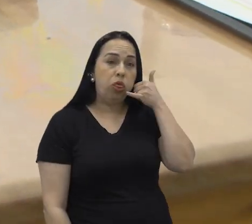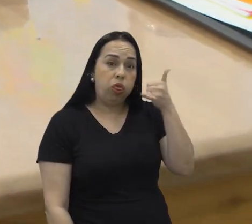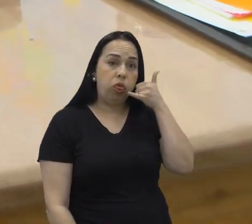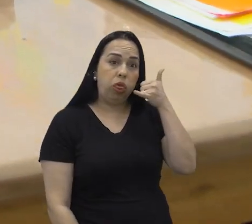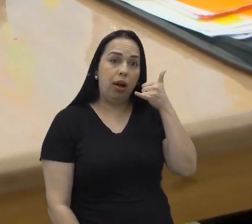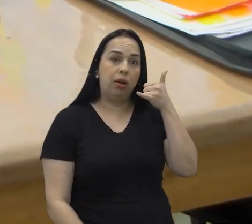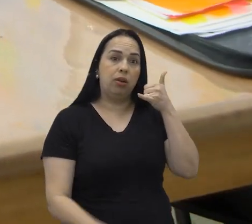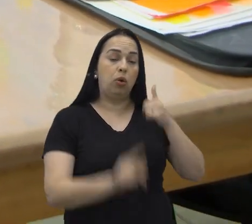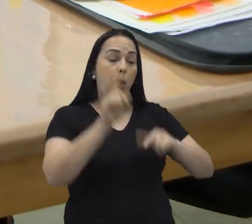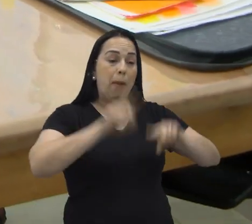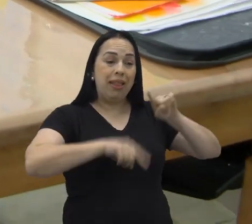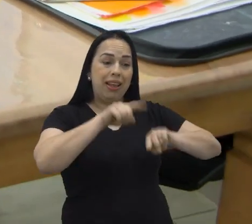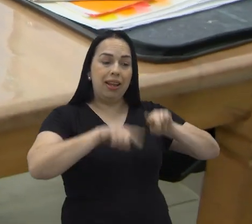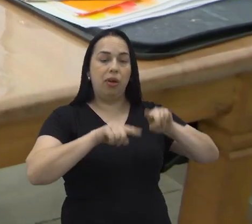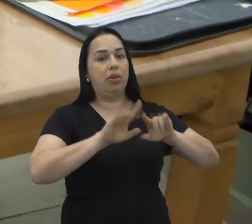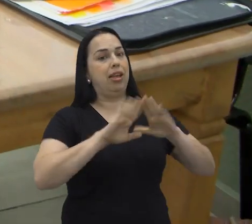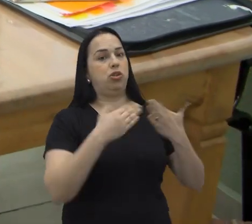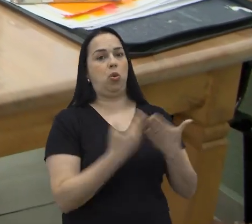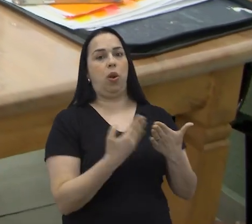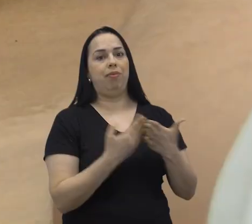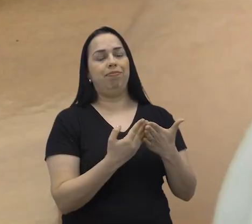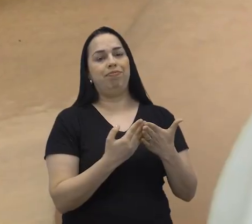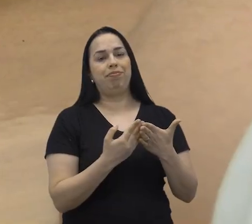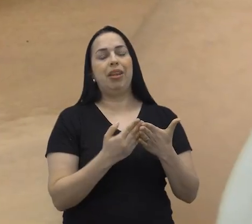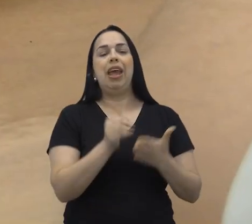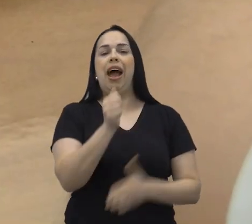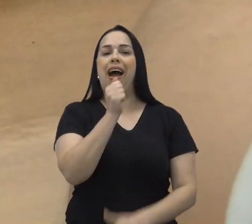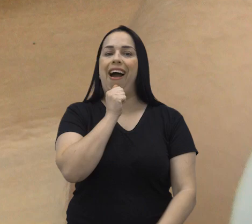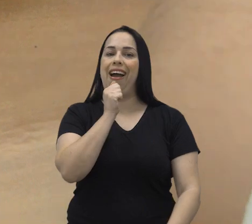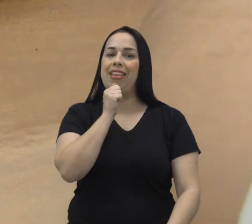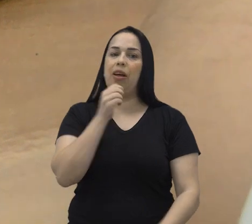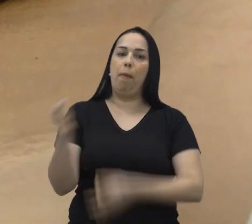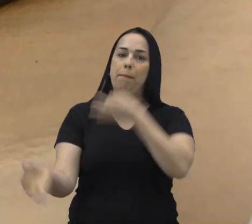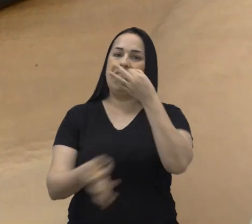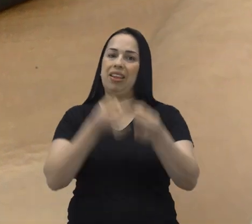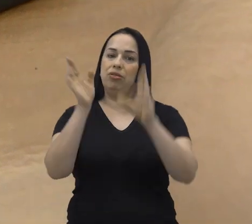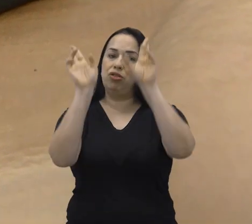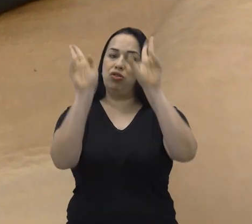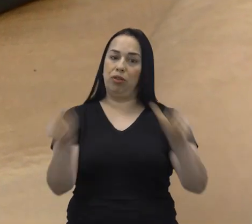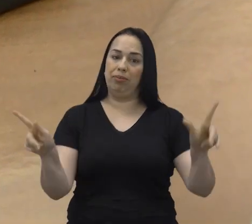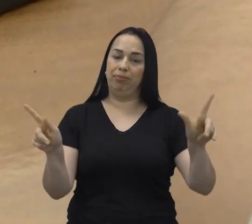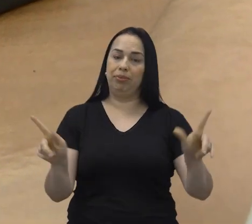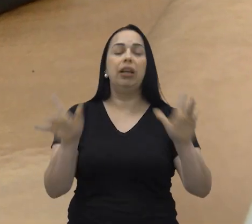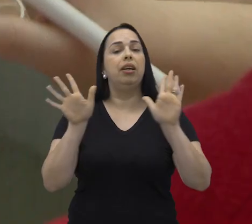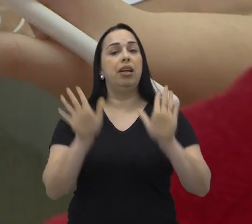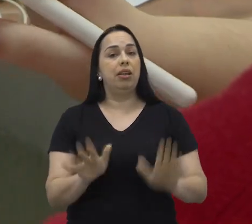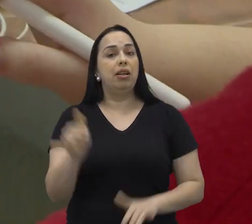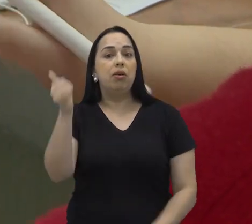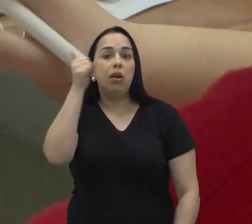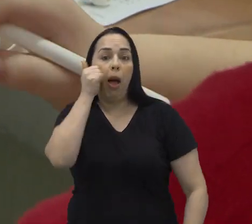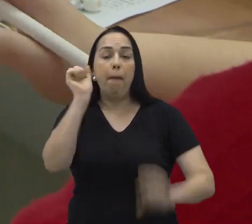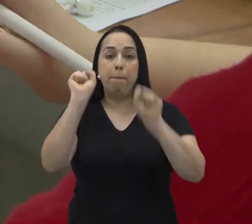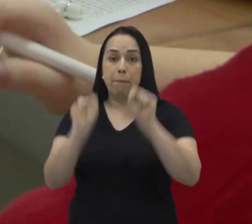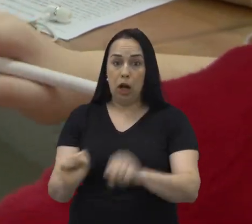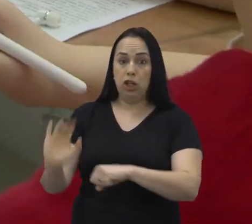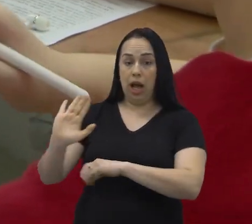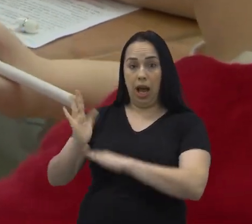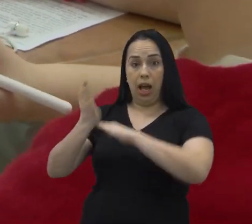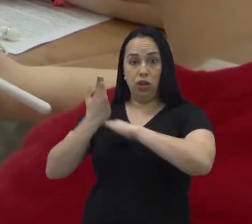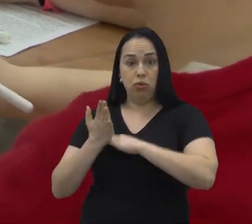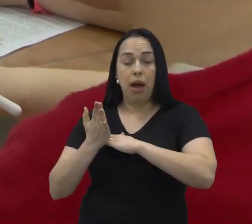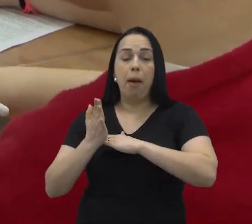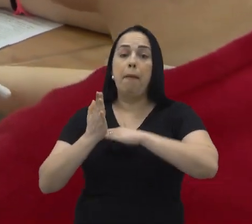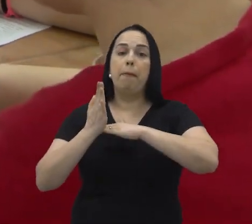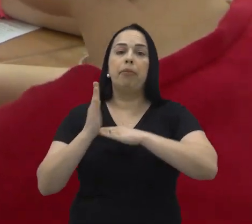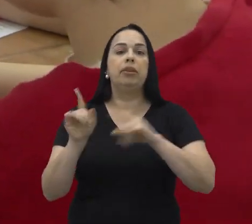o smartphone como um material escolar ainda é um assunto que divide opiniões. O celular pode sim